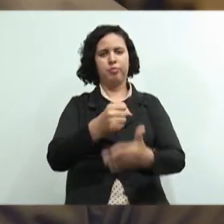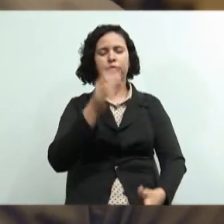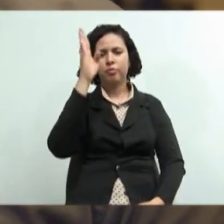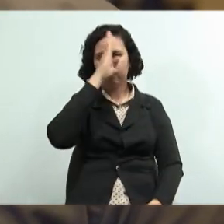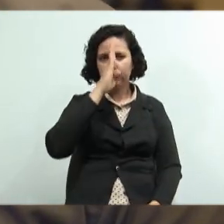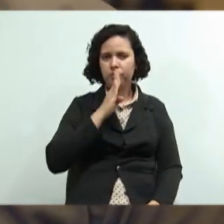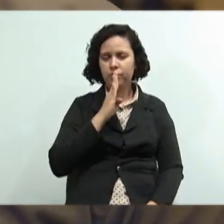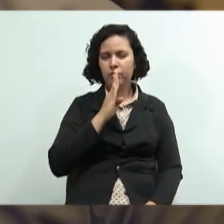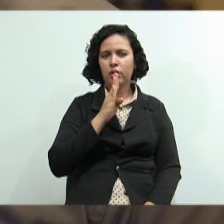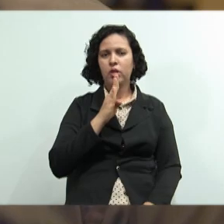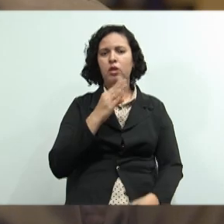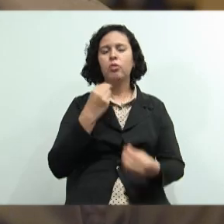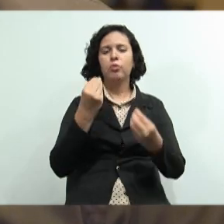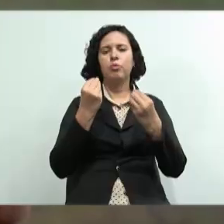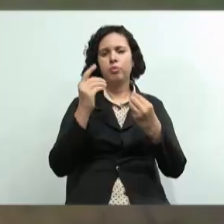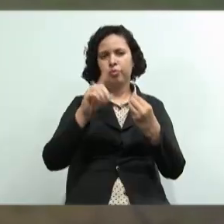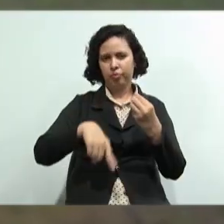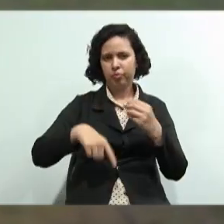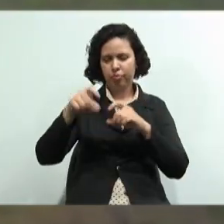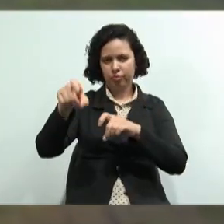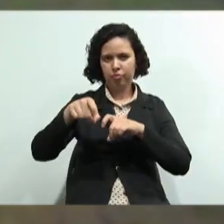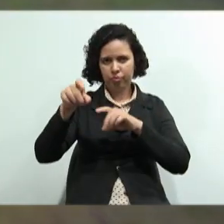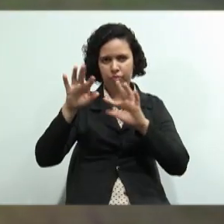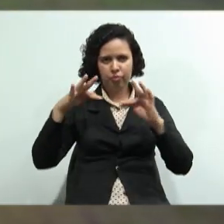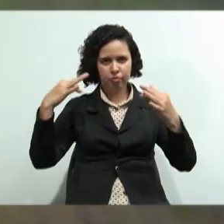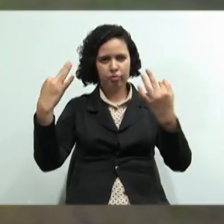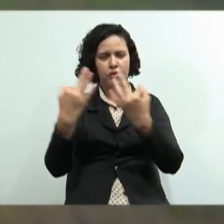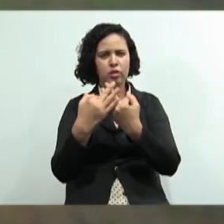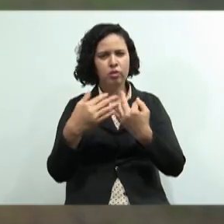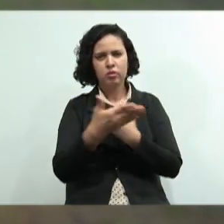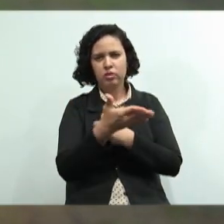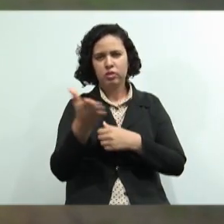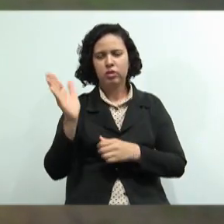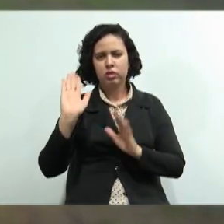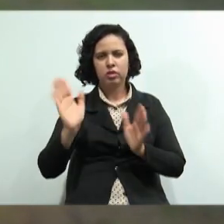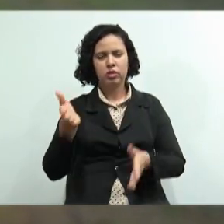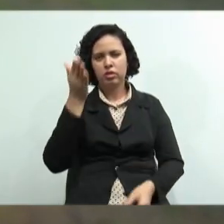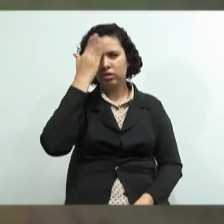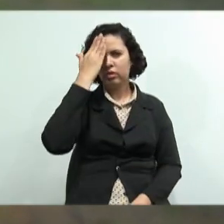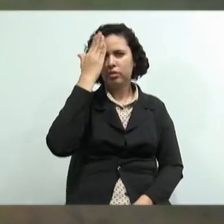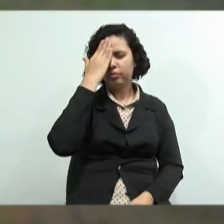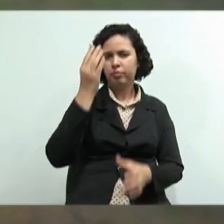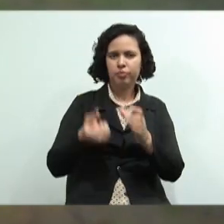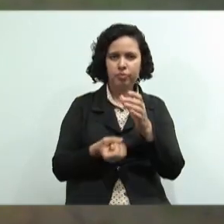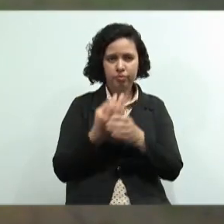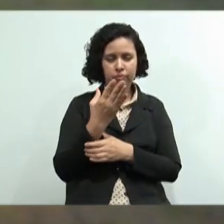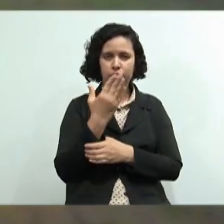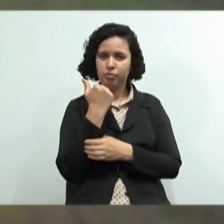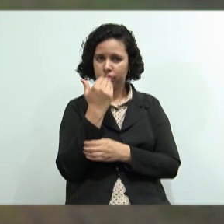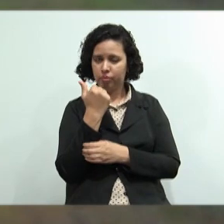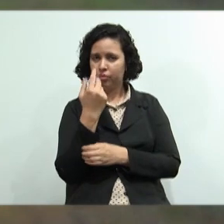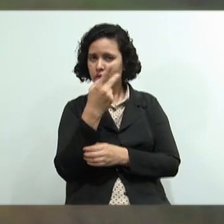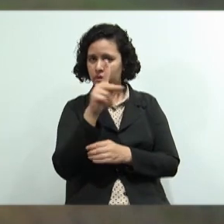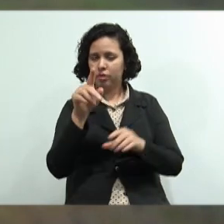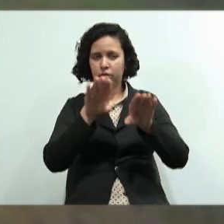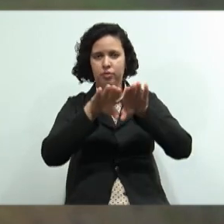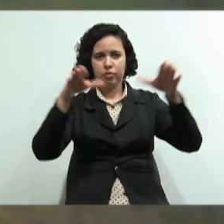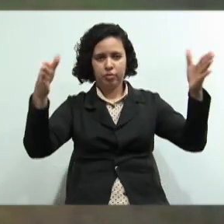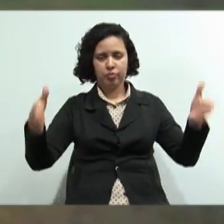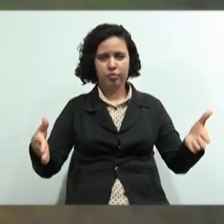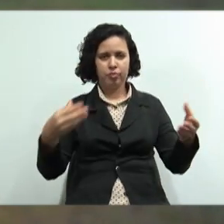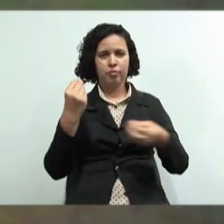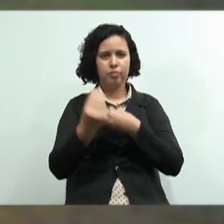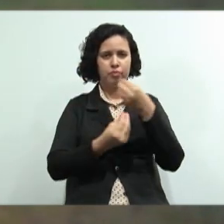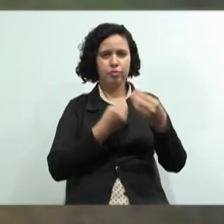formado pela agricultura familiar. Agora você já sabe um pouco mais sobre a origem do alimento que vai para a sua mesa e de como a